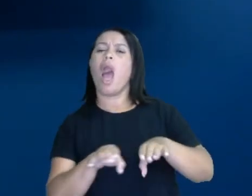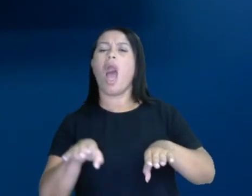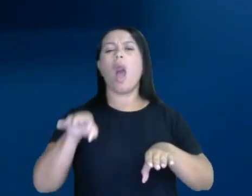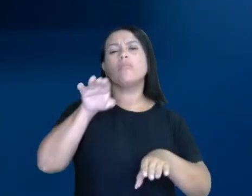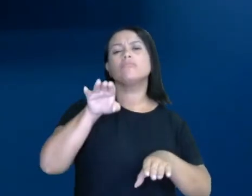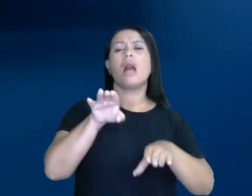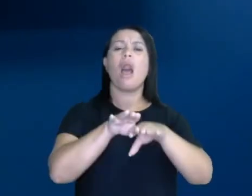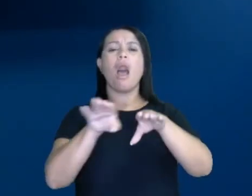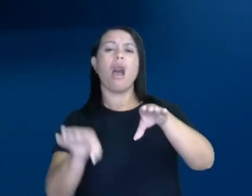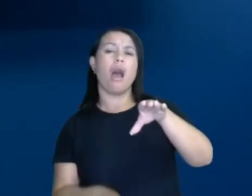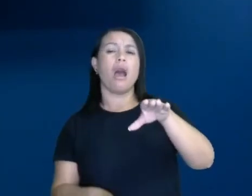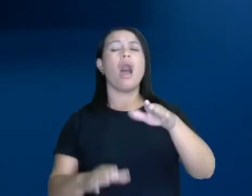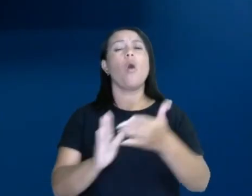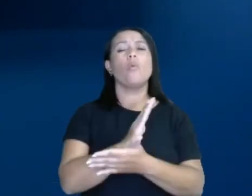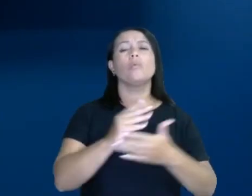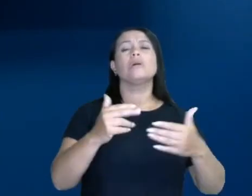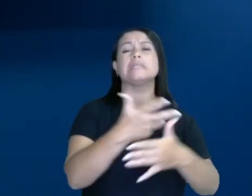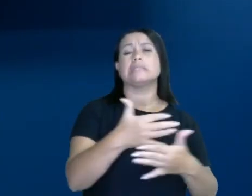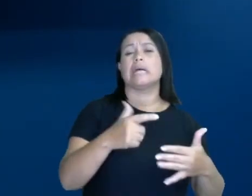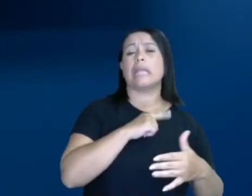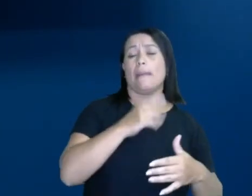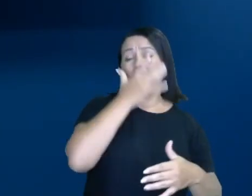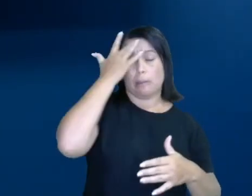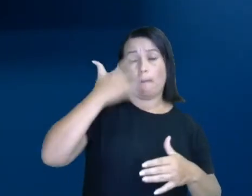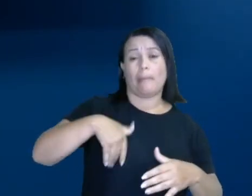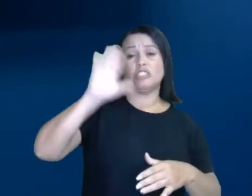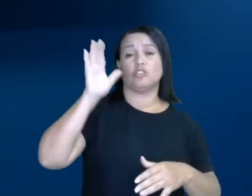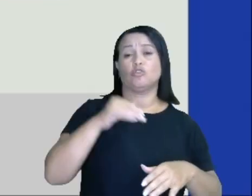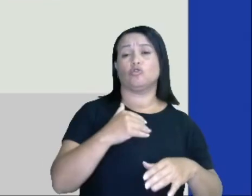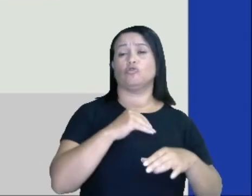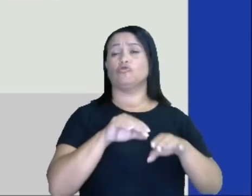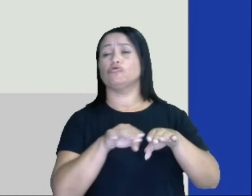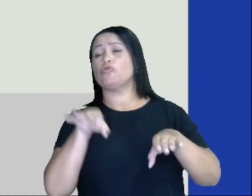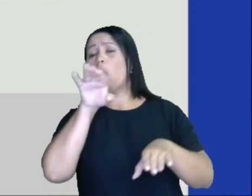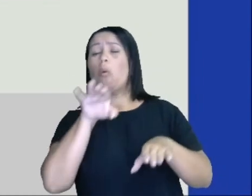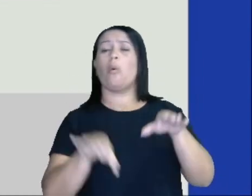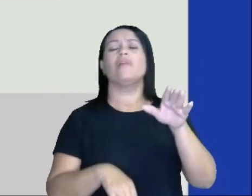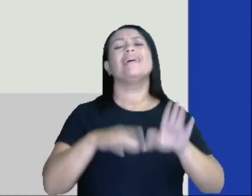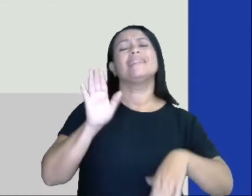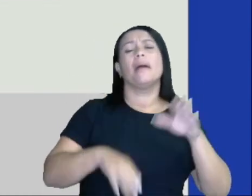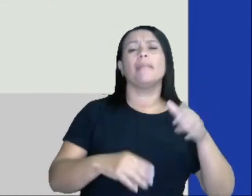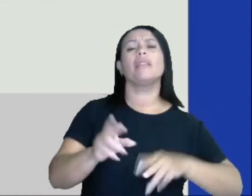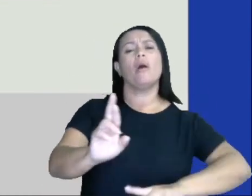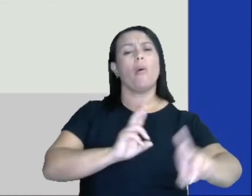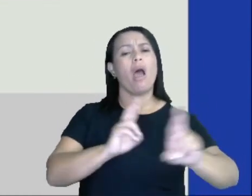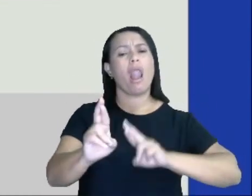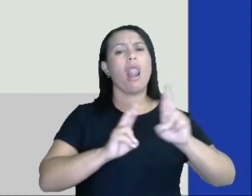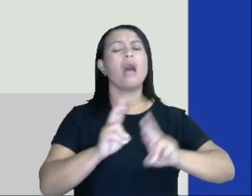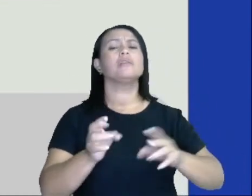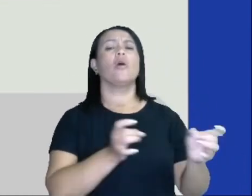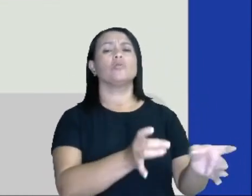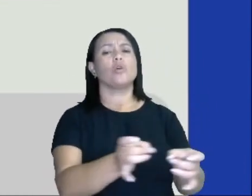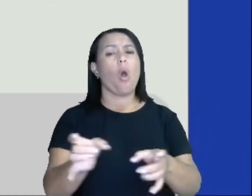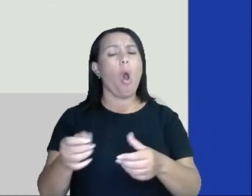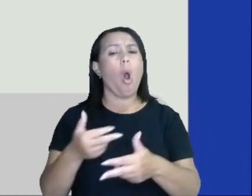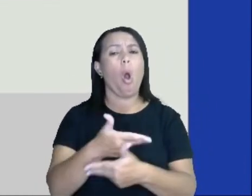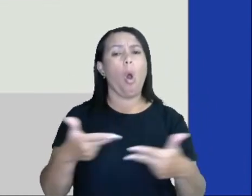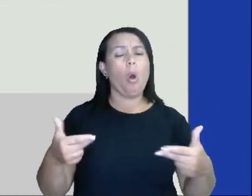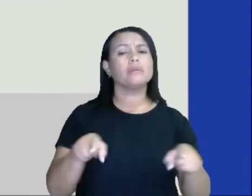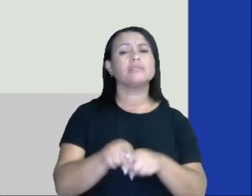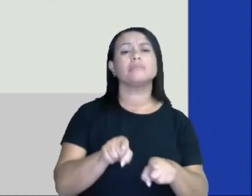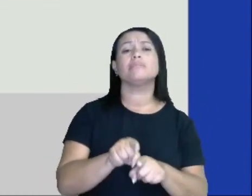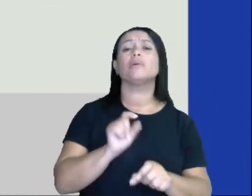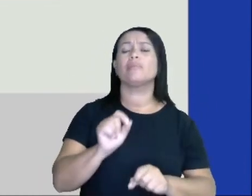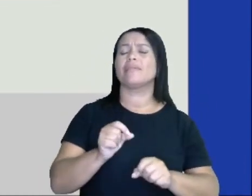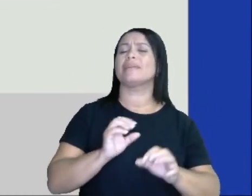menos urbanizadas, as cidades mantêm sempre uma forte relação, seja por trocas comerciais, de serviços, produtos, mas estão sempre